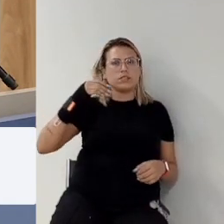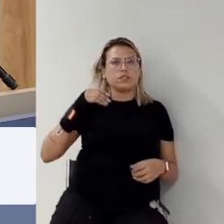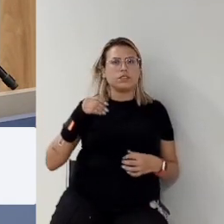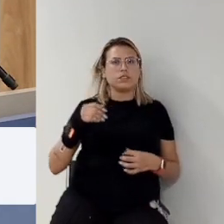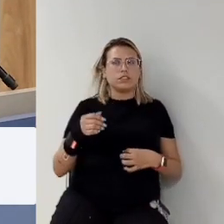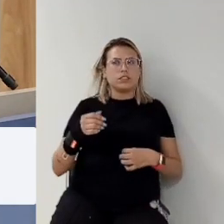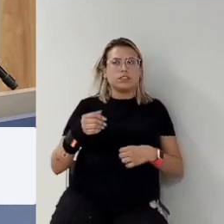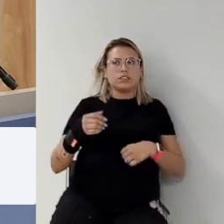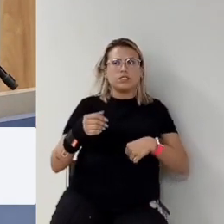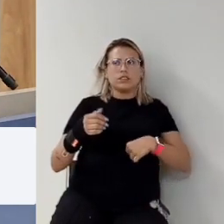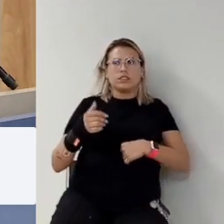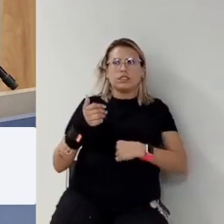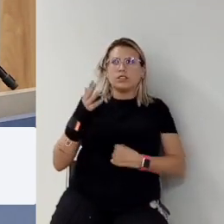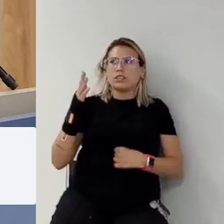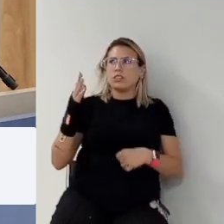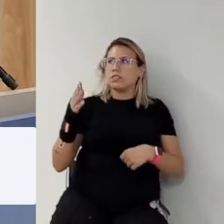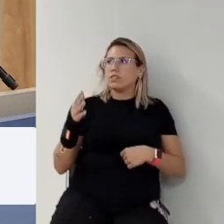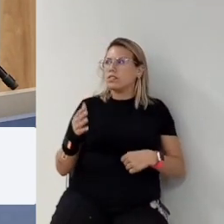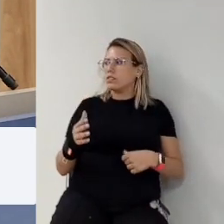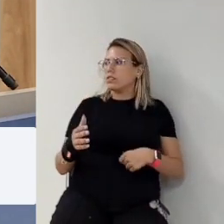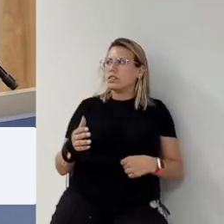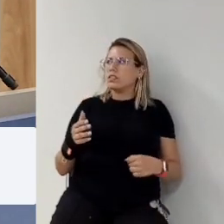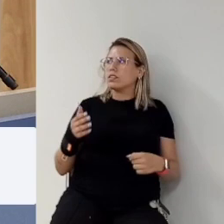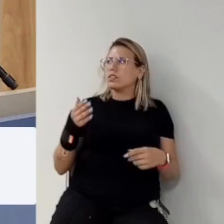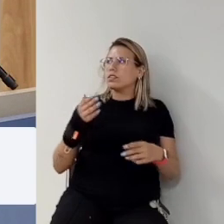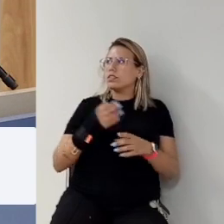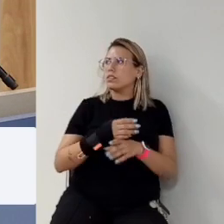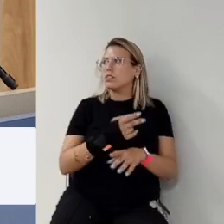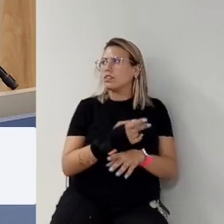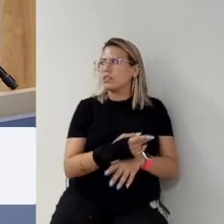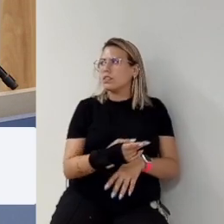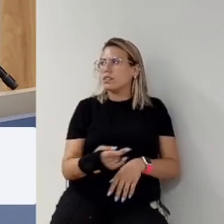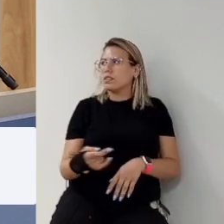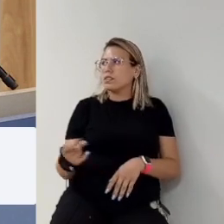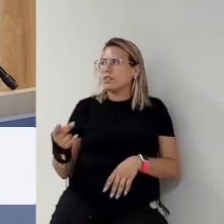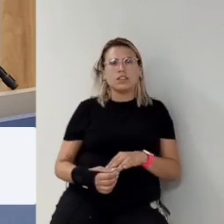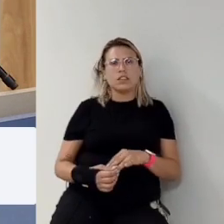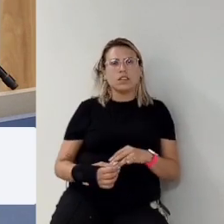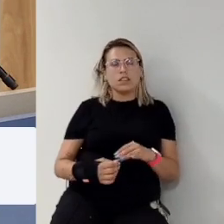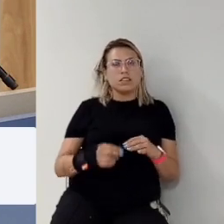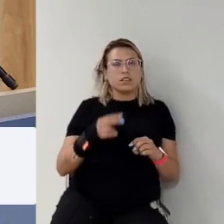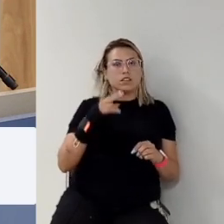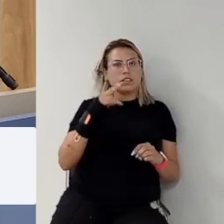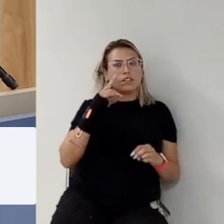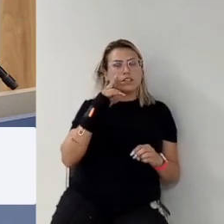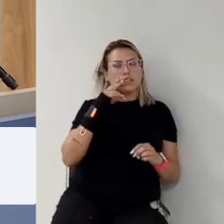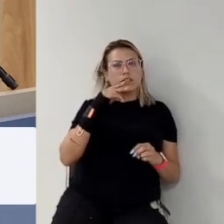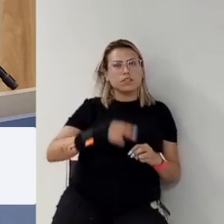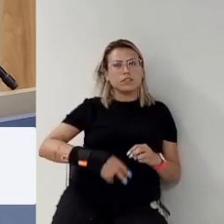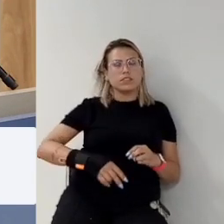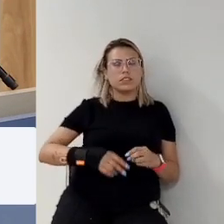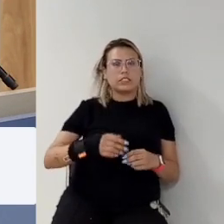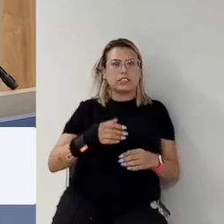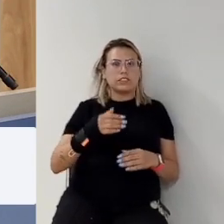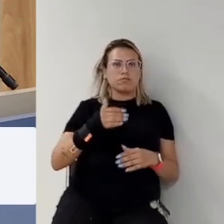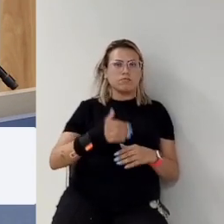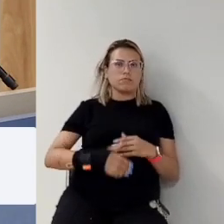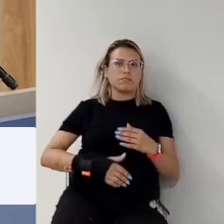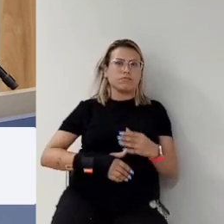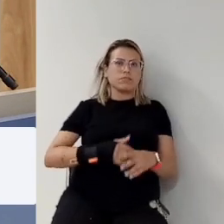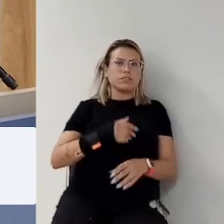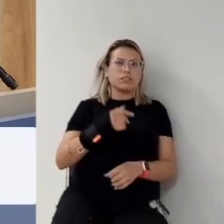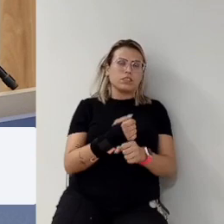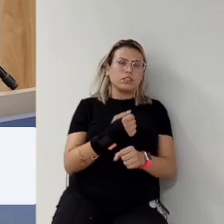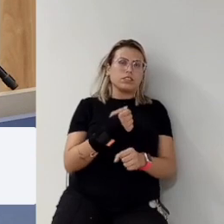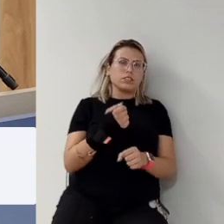nosso prefeito Hilton fazendo uma visita naquele equipamento e vendo o adiantar daquelas obras que em breve